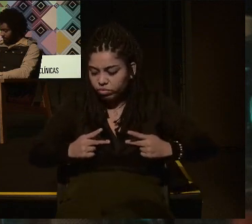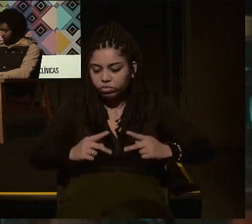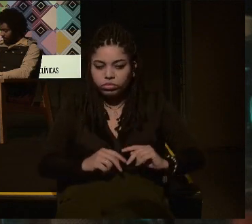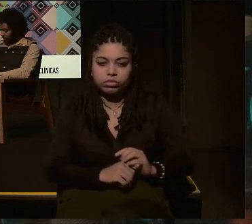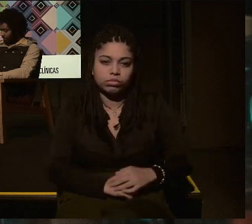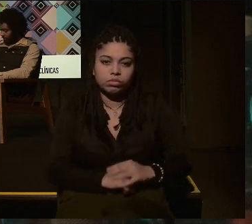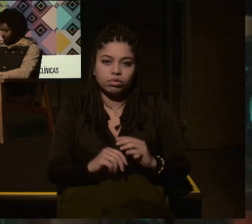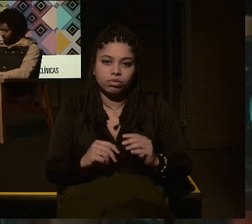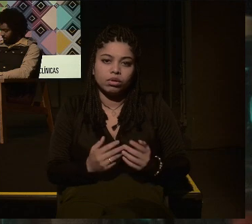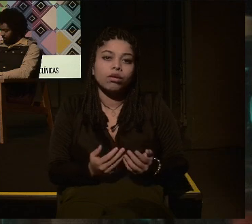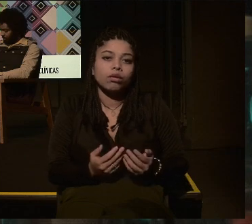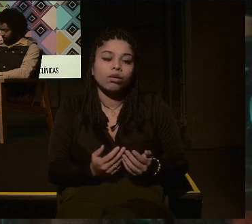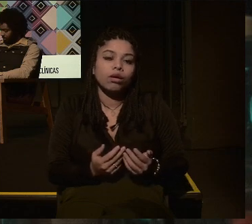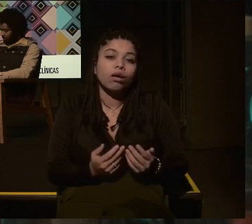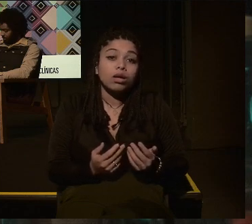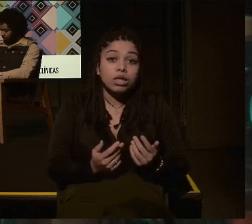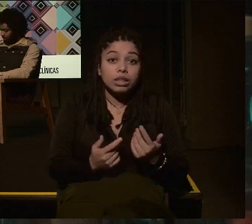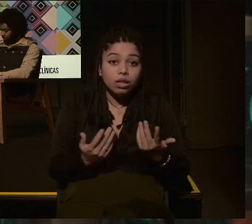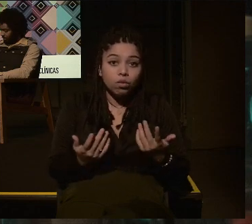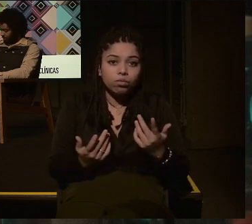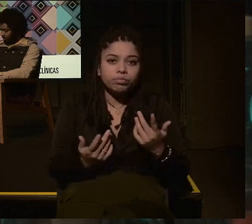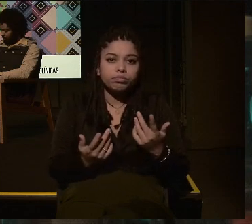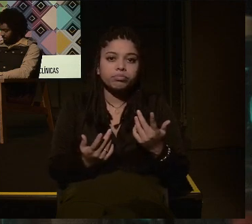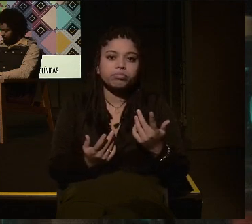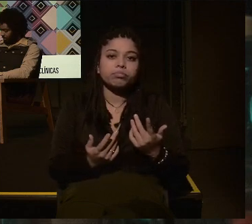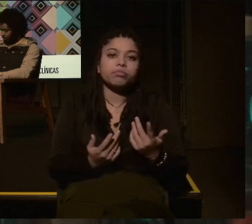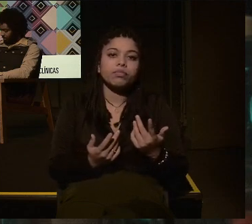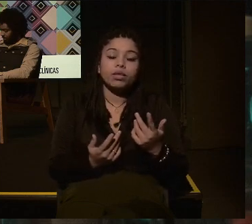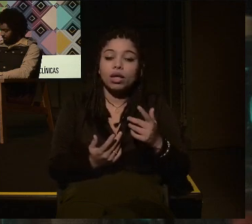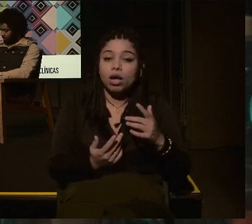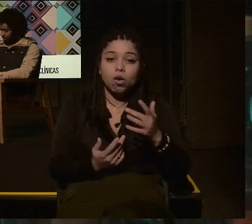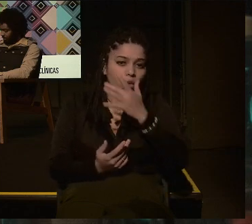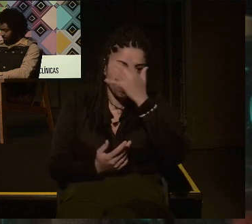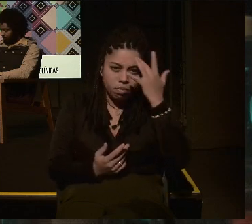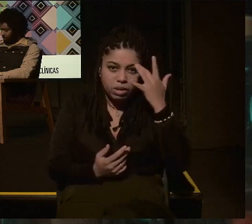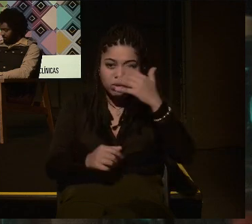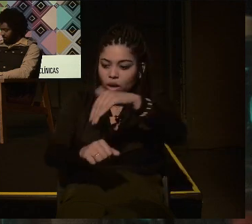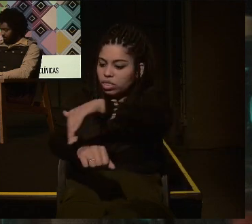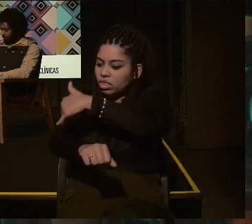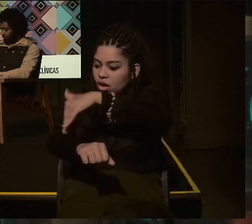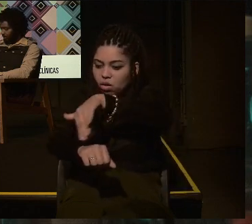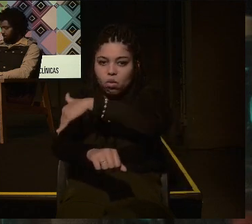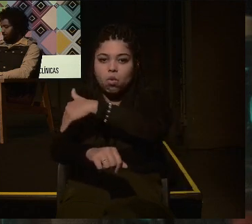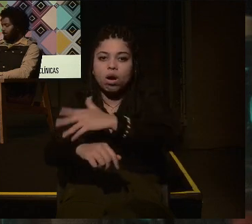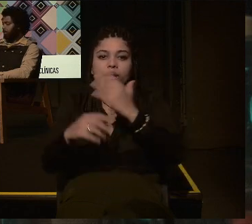Então, não à toa que há uma pretitude nas pessoas em situação de rua,